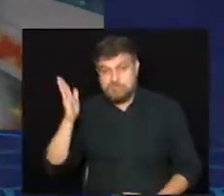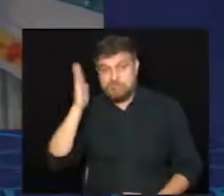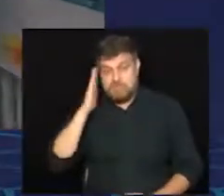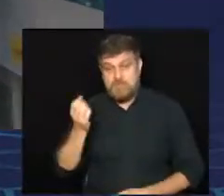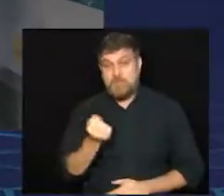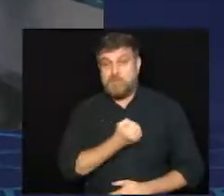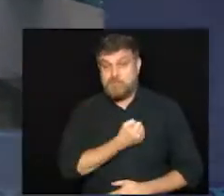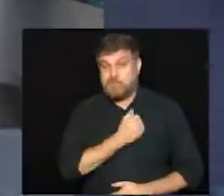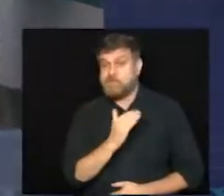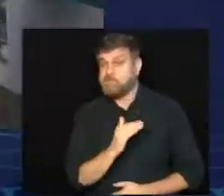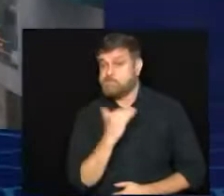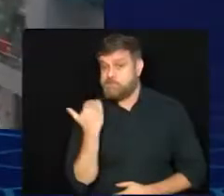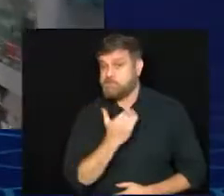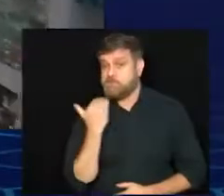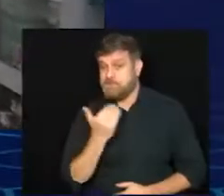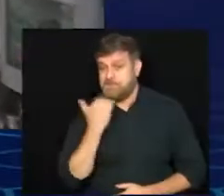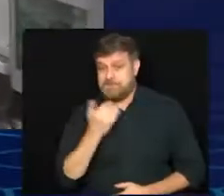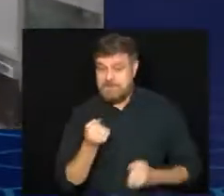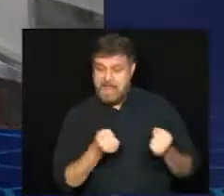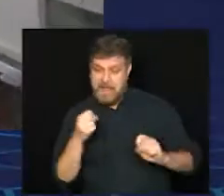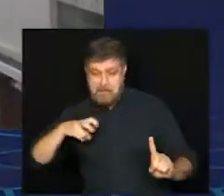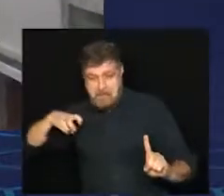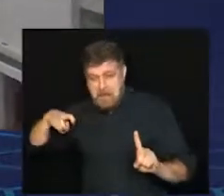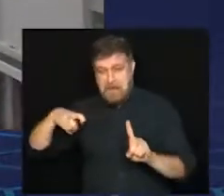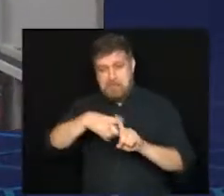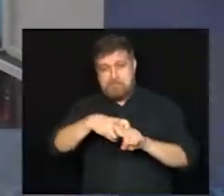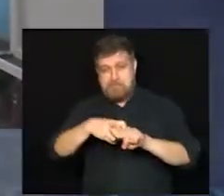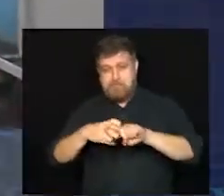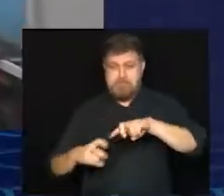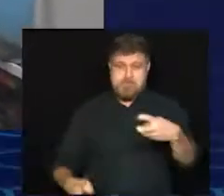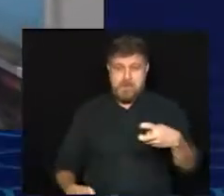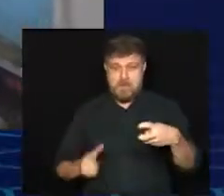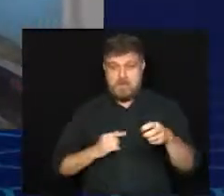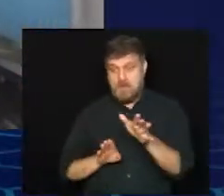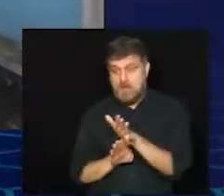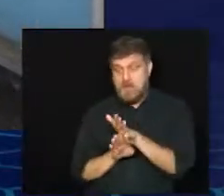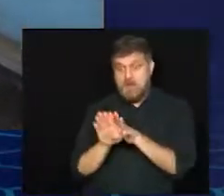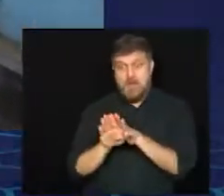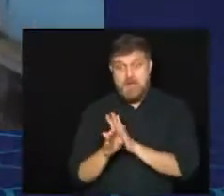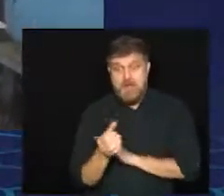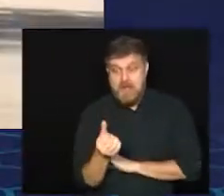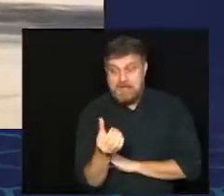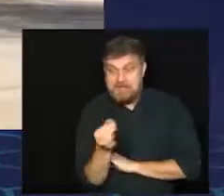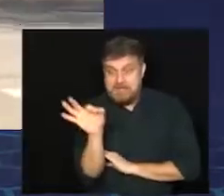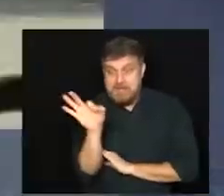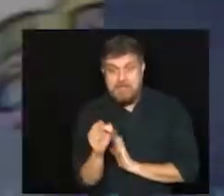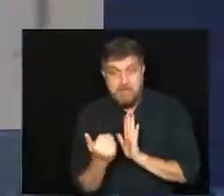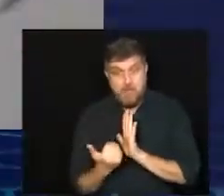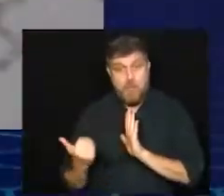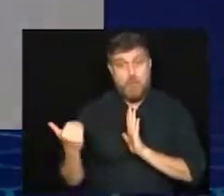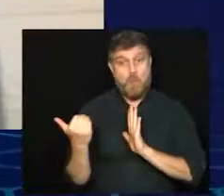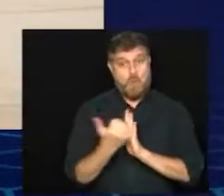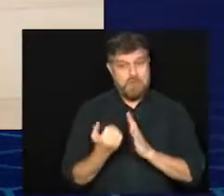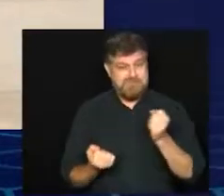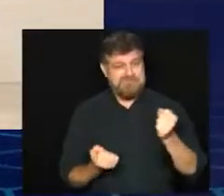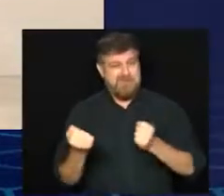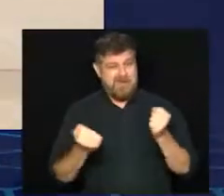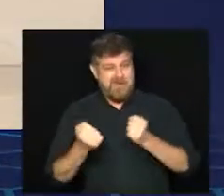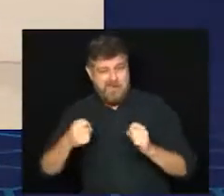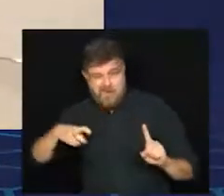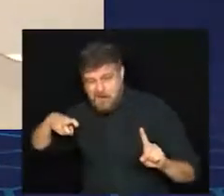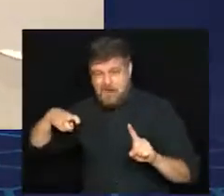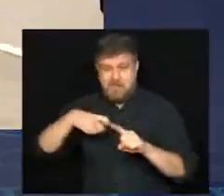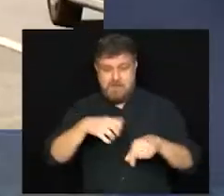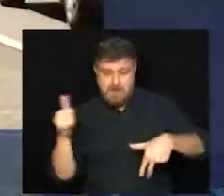de mortalidade por acidentes de trânsito aponta aumento de mais de 60% em atropelamentos com